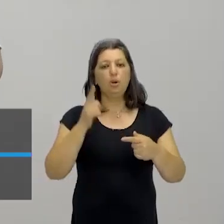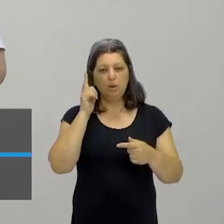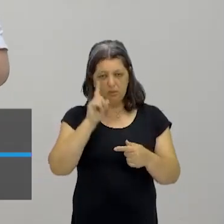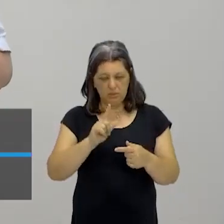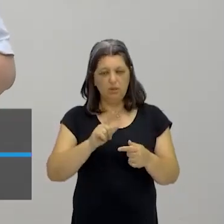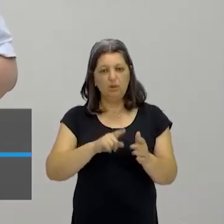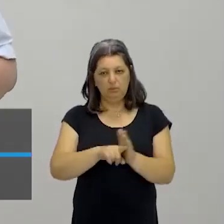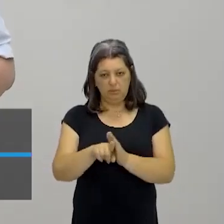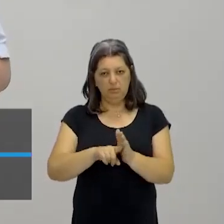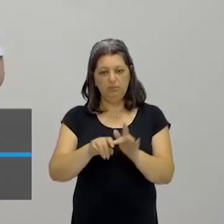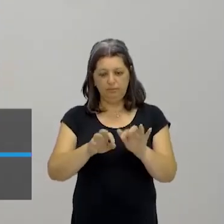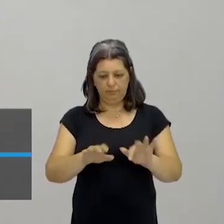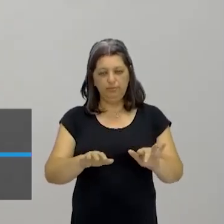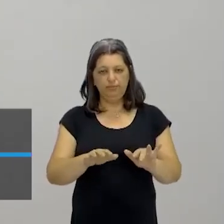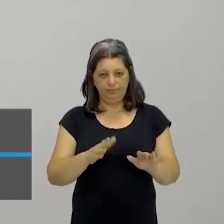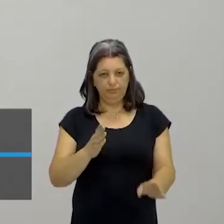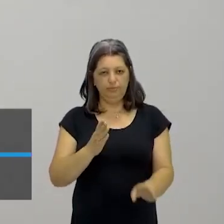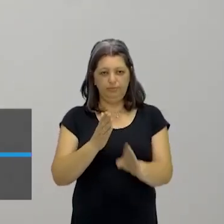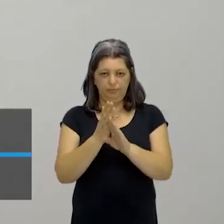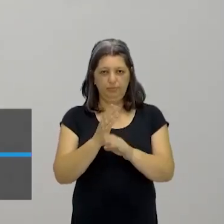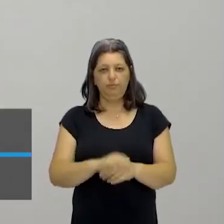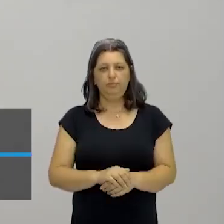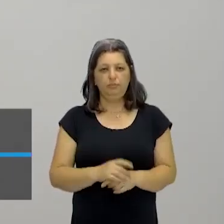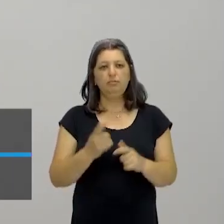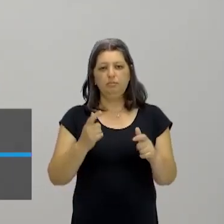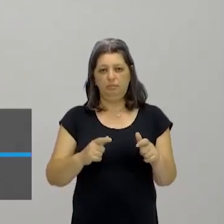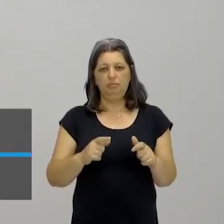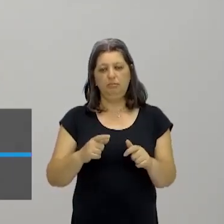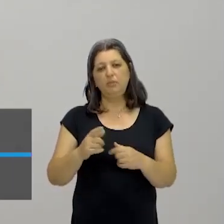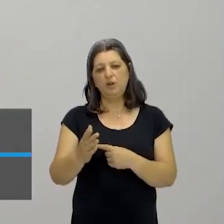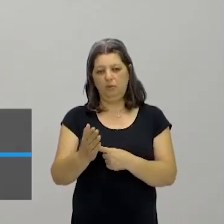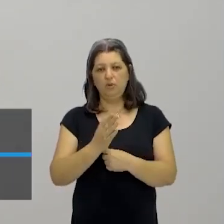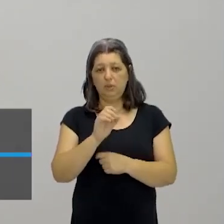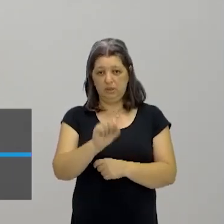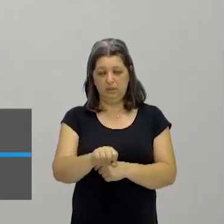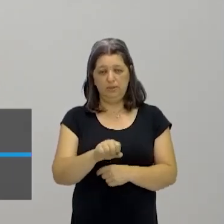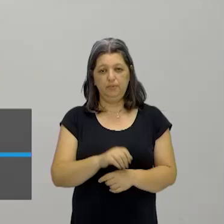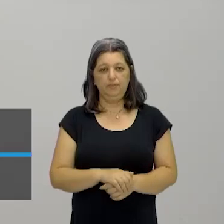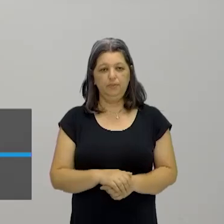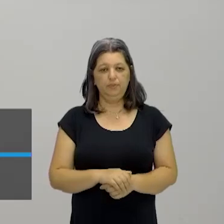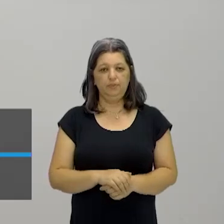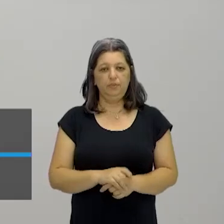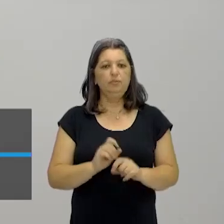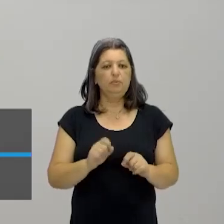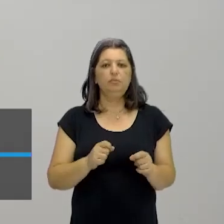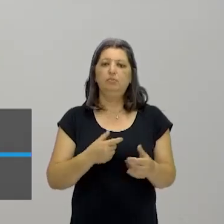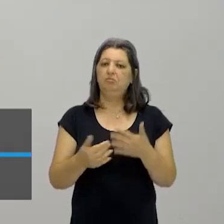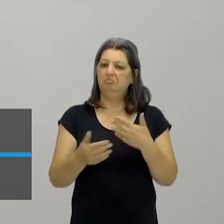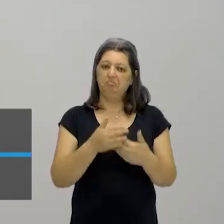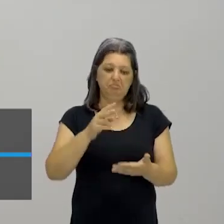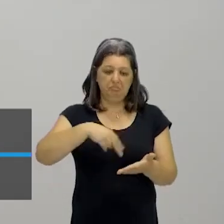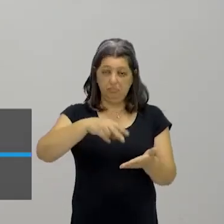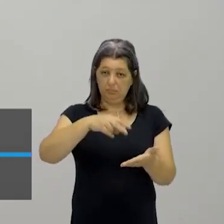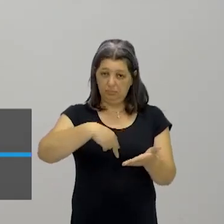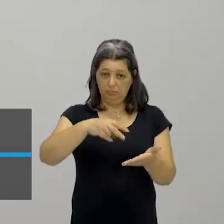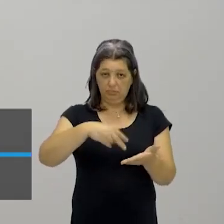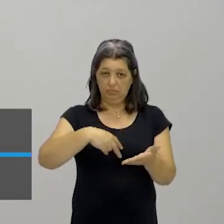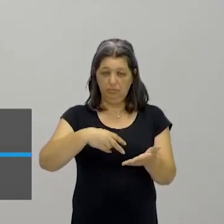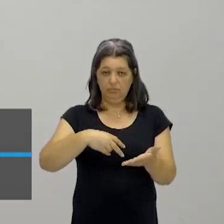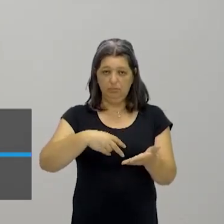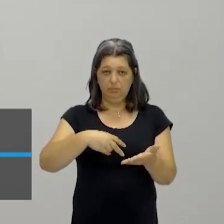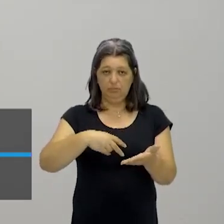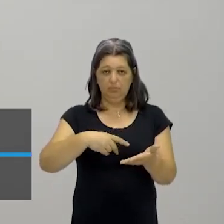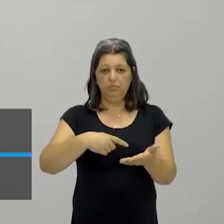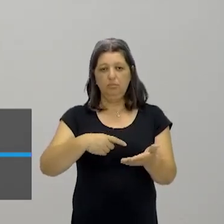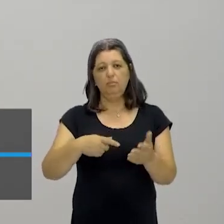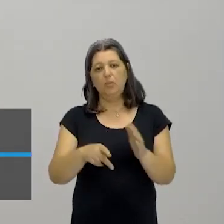digita lá e você vai ser direcionado para algum lugar que vai te ajudar, sim. E lembrando que qualquer coisa que você leia, né, com